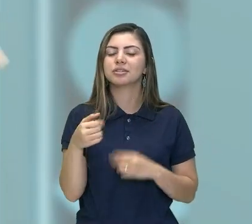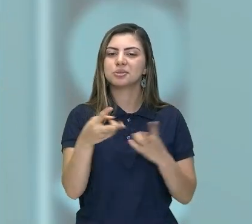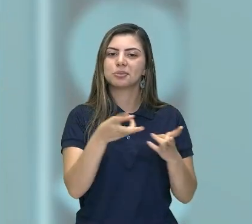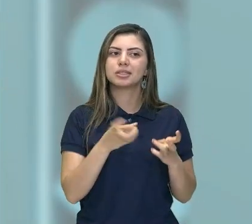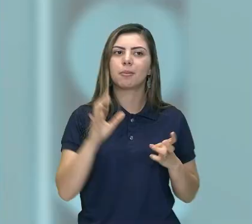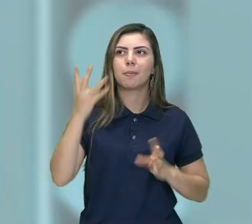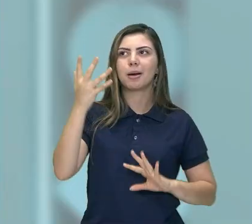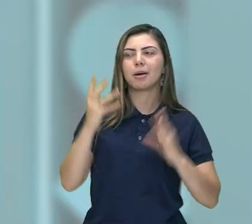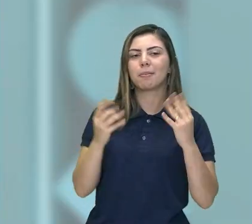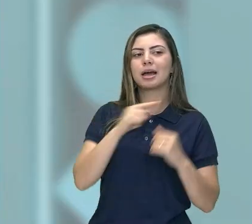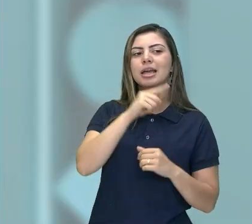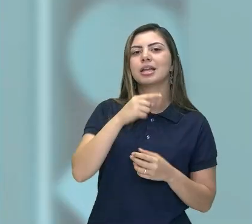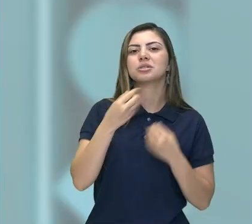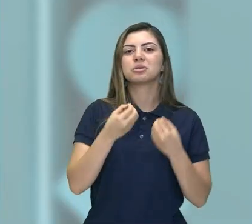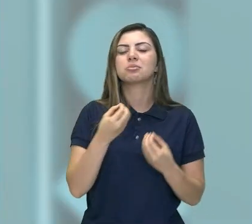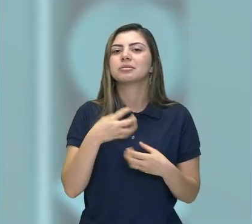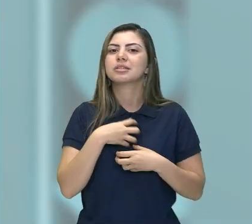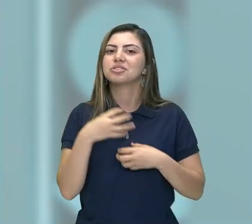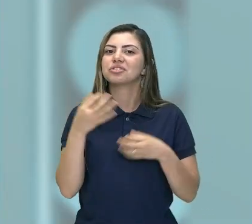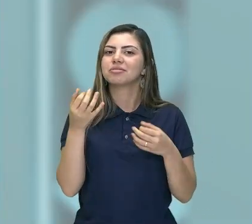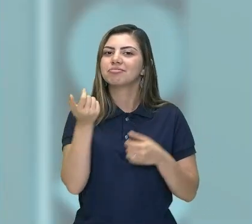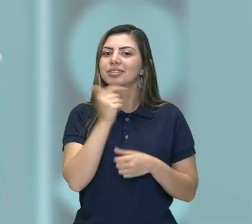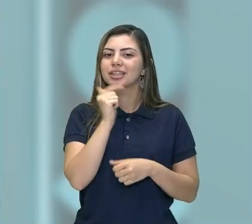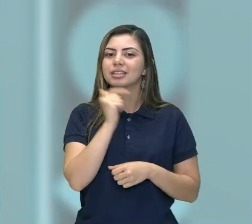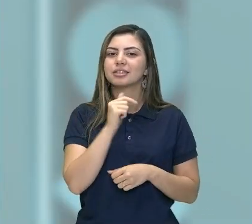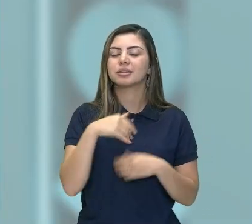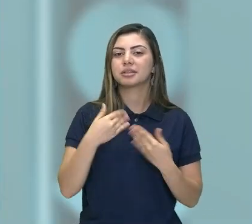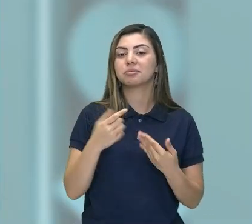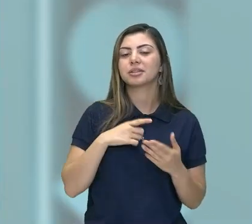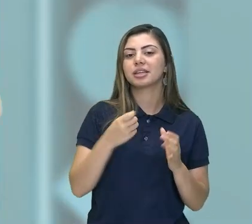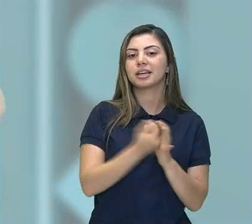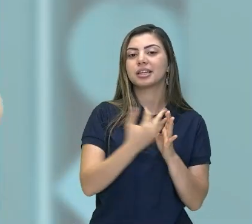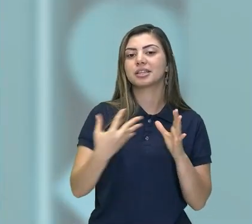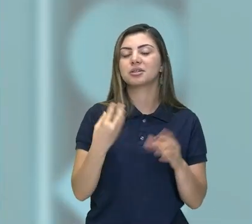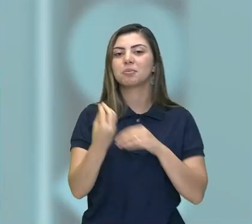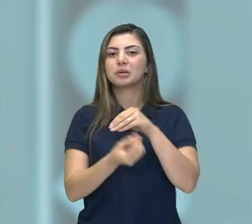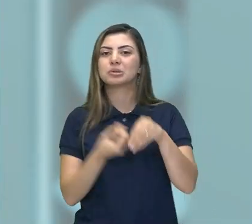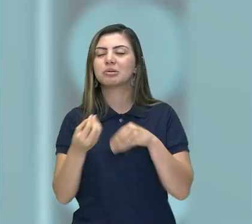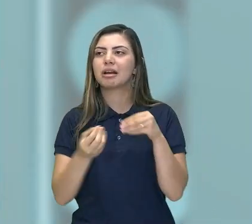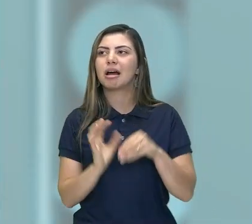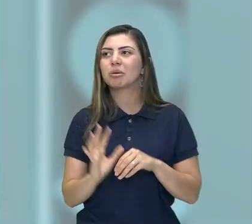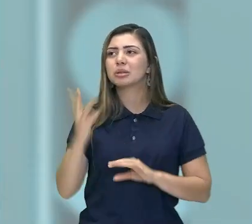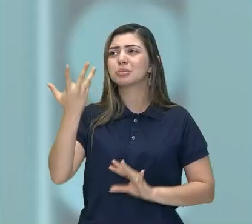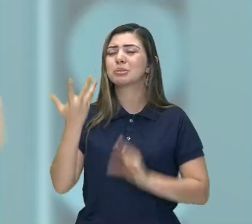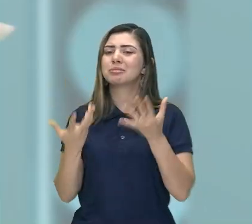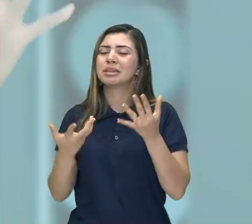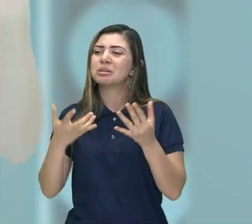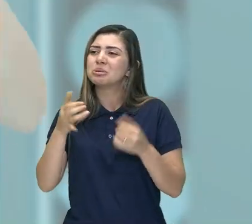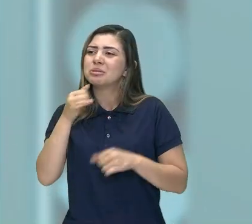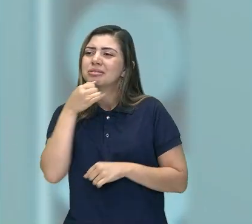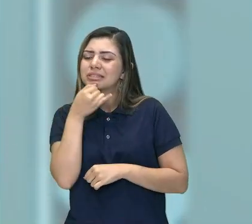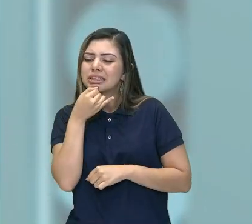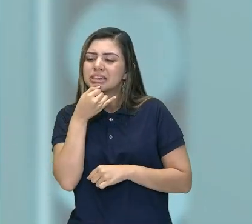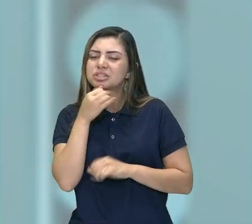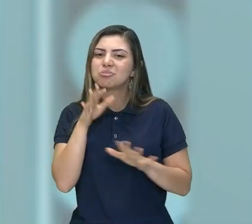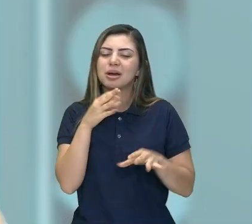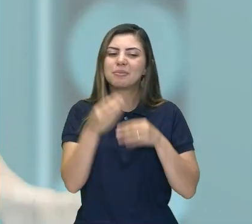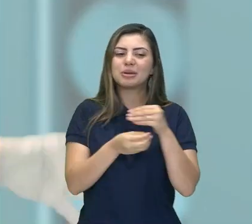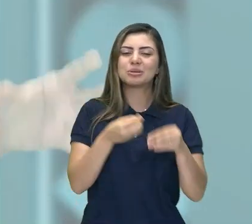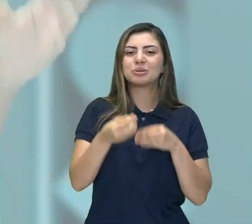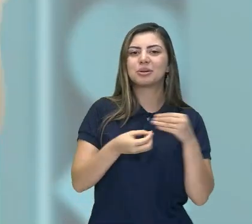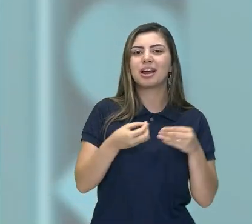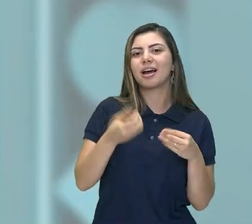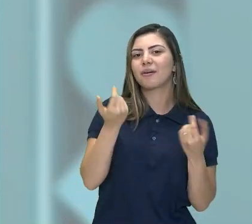que uma das características aí das obras de Ariano Suassuna é misturar o trágico com o cômico, justamente porque eu